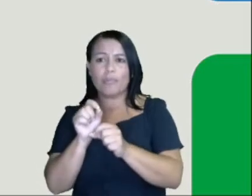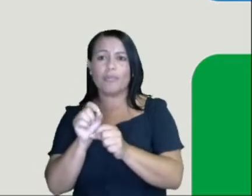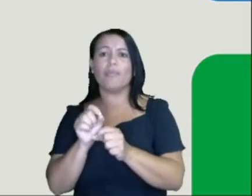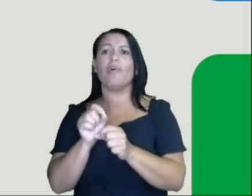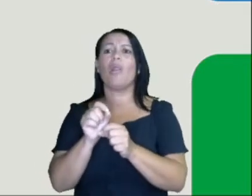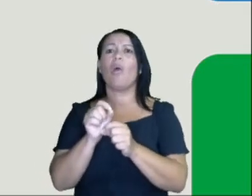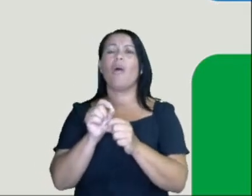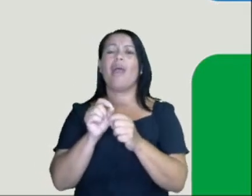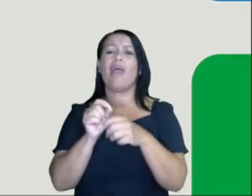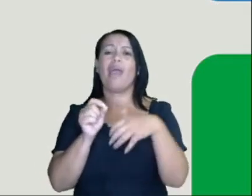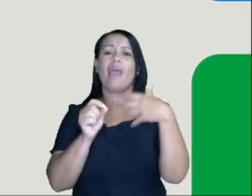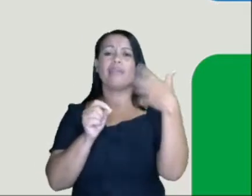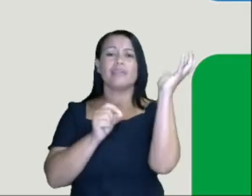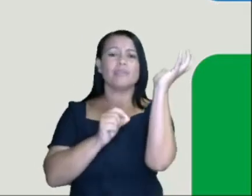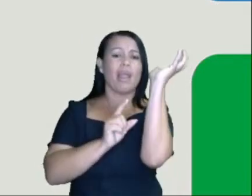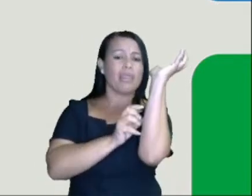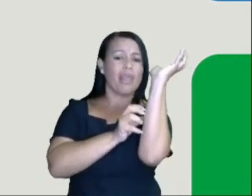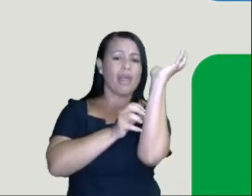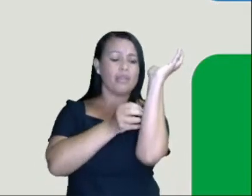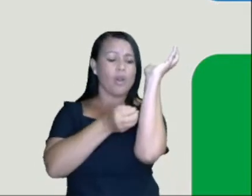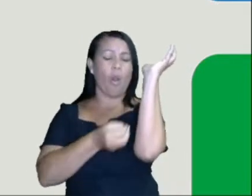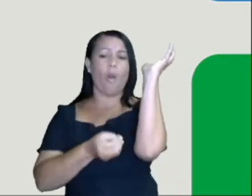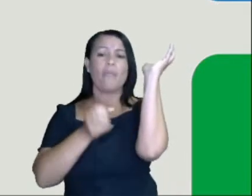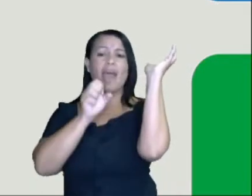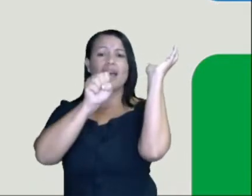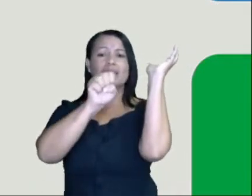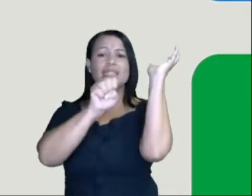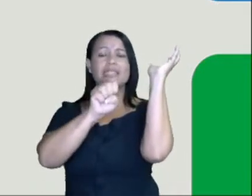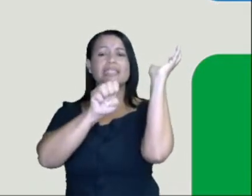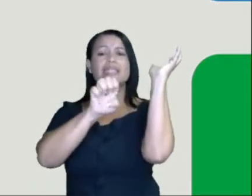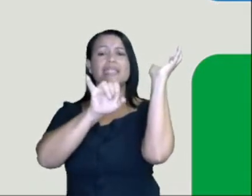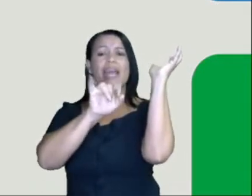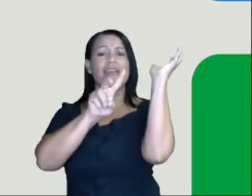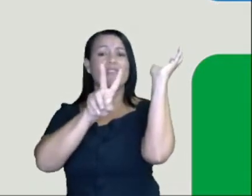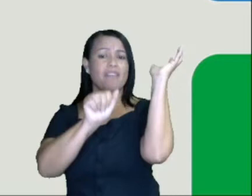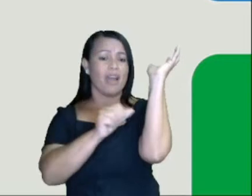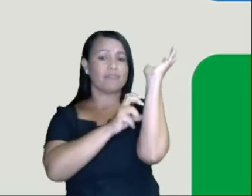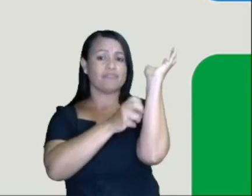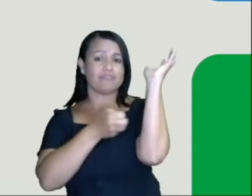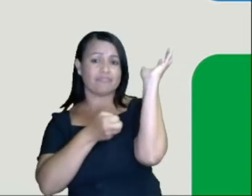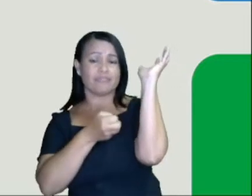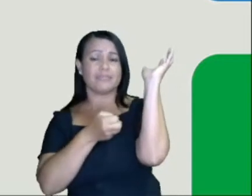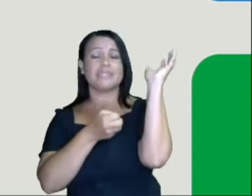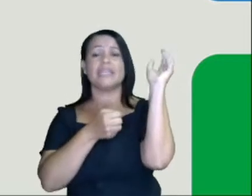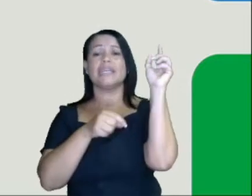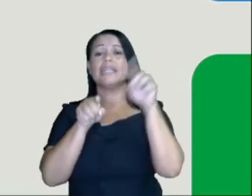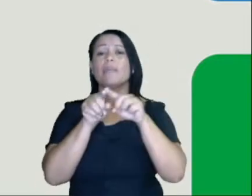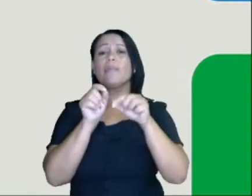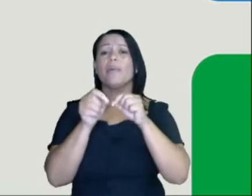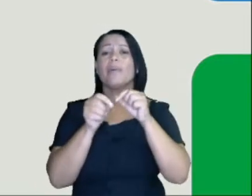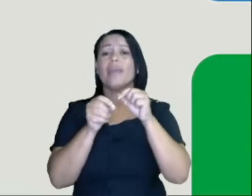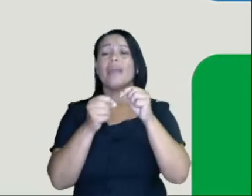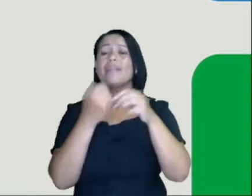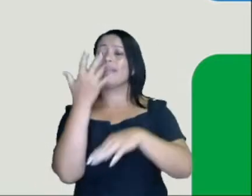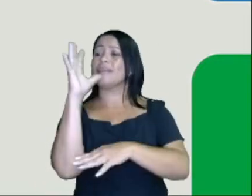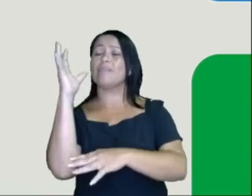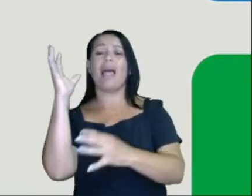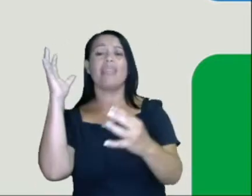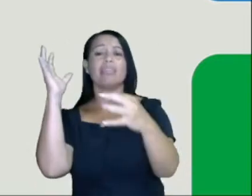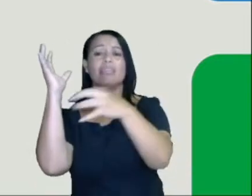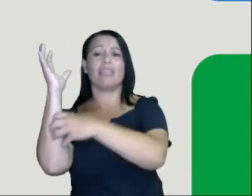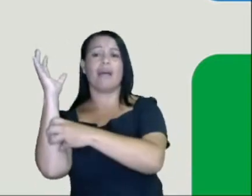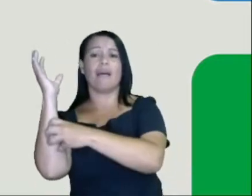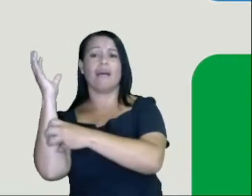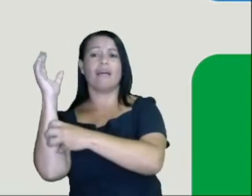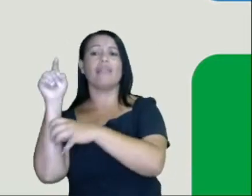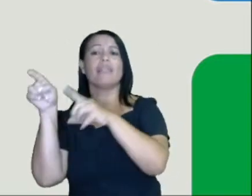das plantas pelos pulgões. Portanto, os pulgões parasitam as plantas, alimentam-se da